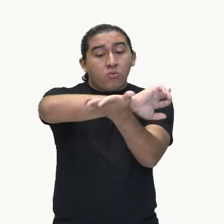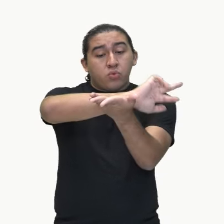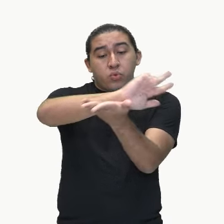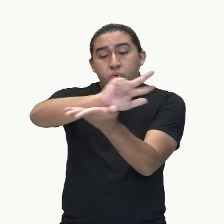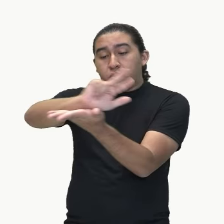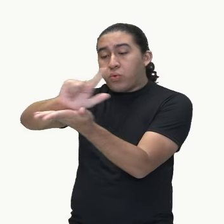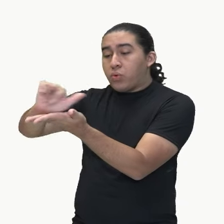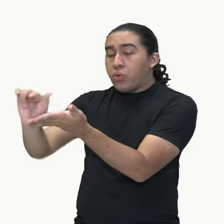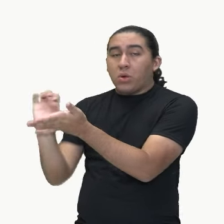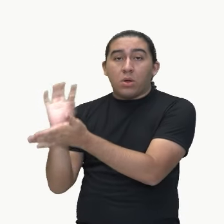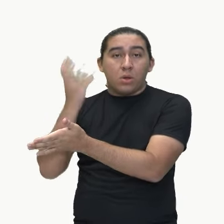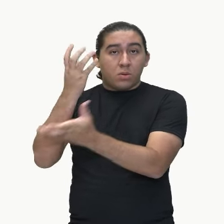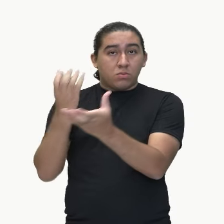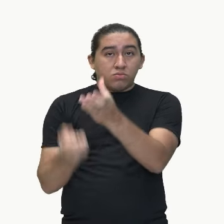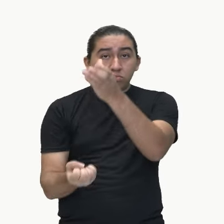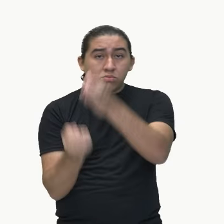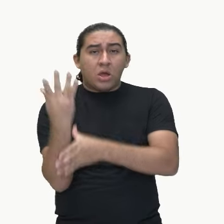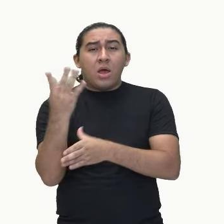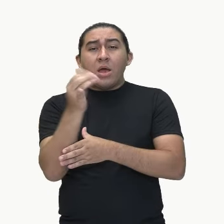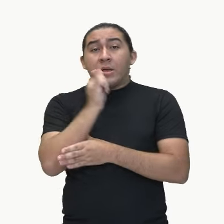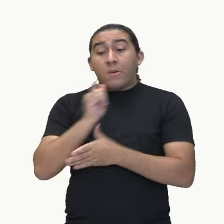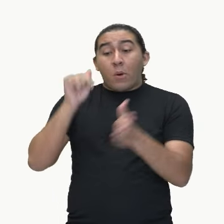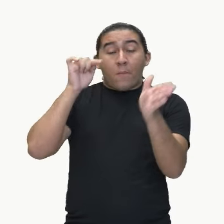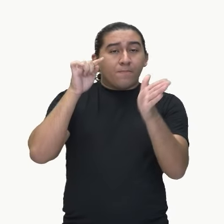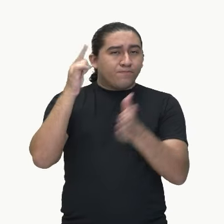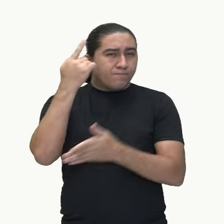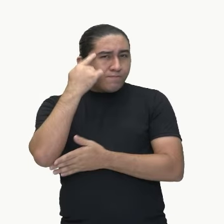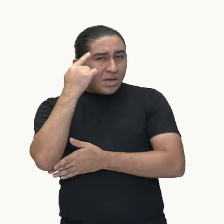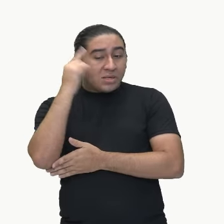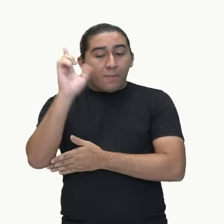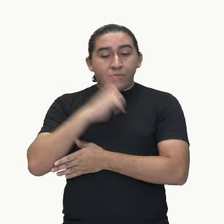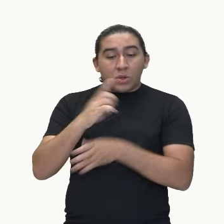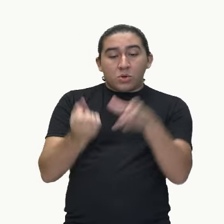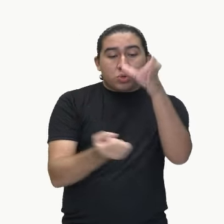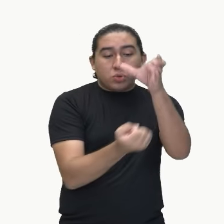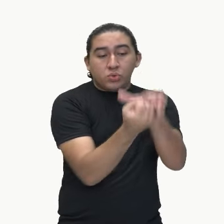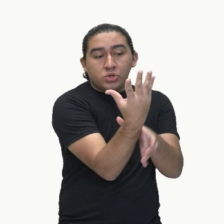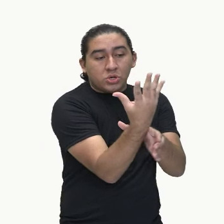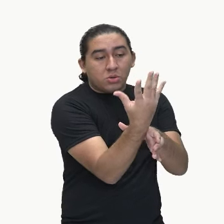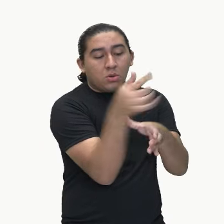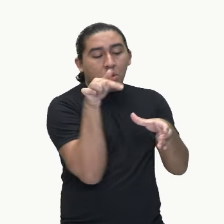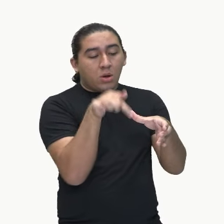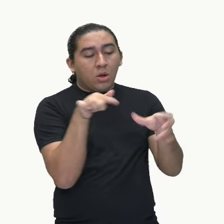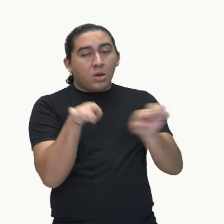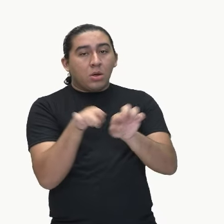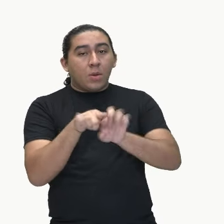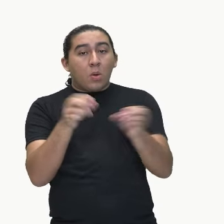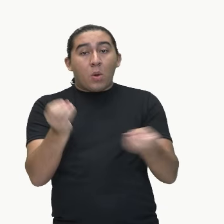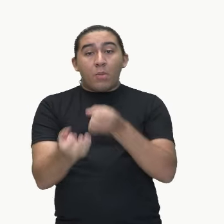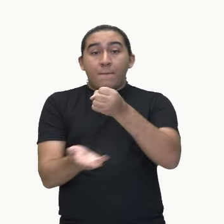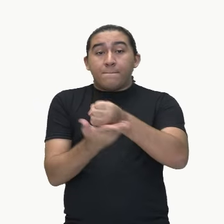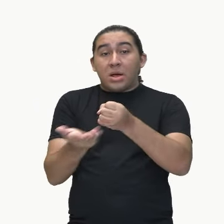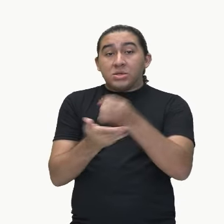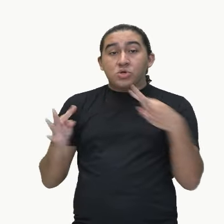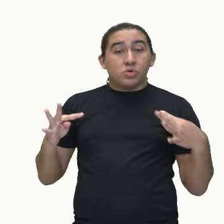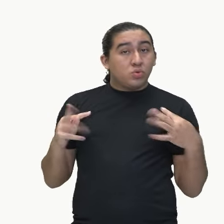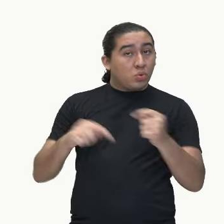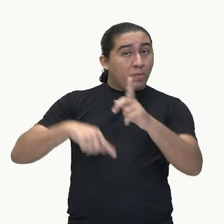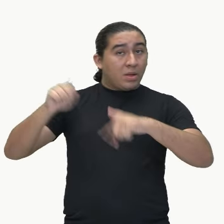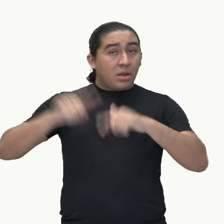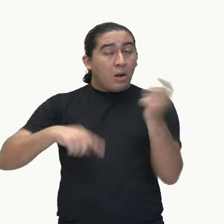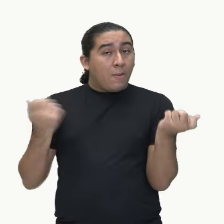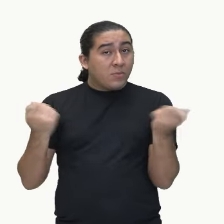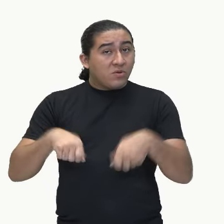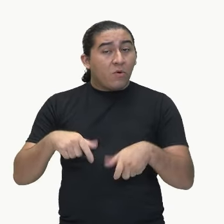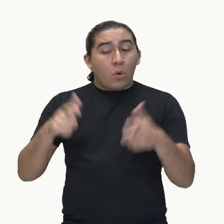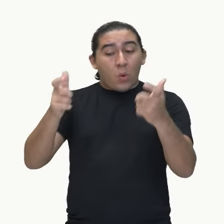existem, onde a gente pergunta sobre a origem e a constituição de todas as coisas que existem. Aonde